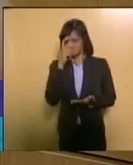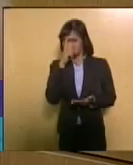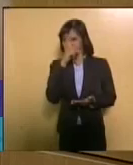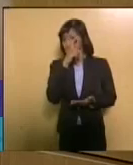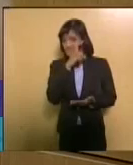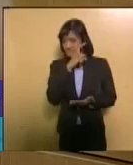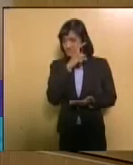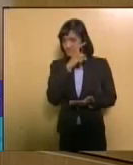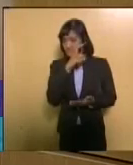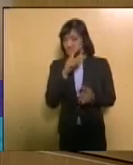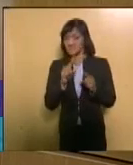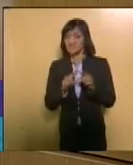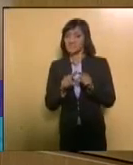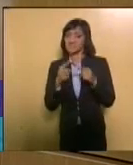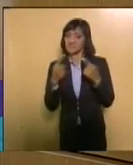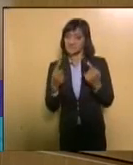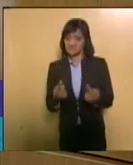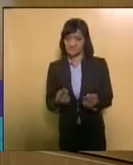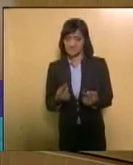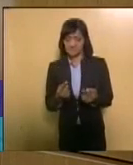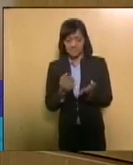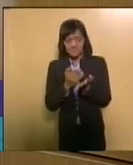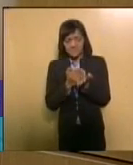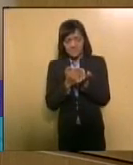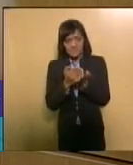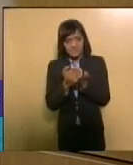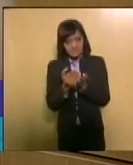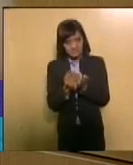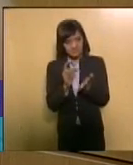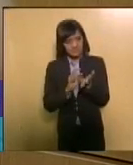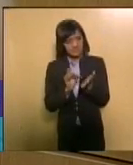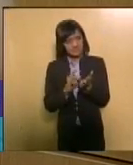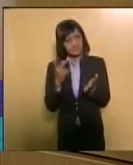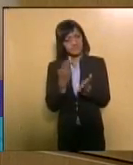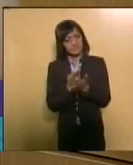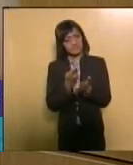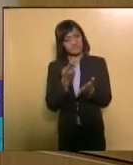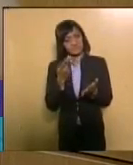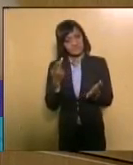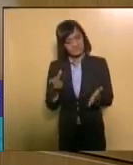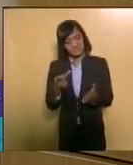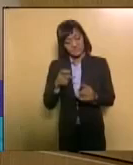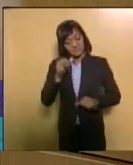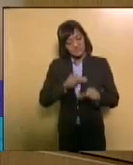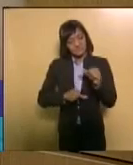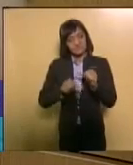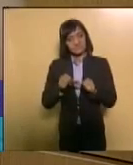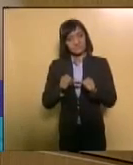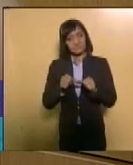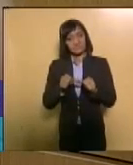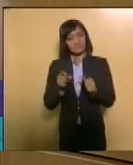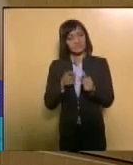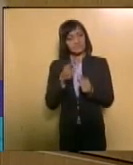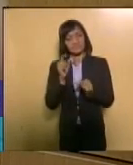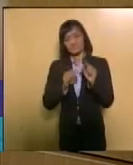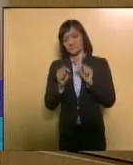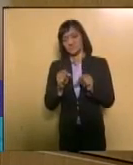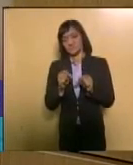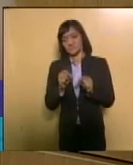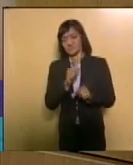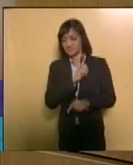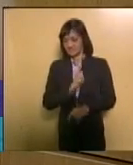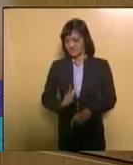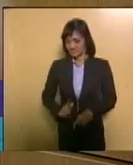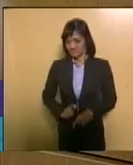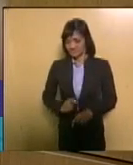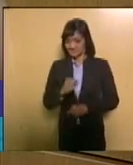fácil mas para isso começar a acontecer e pra gente começar reverter essa tendência a primeira coisa é Governador e ano que vem a gente